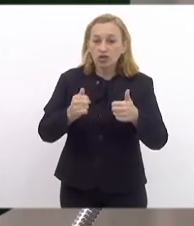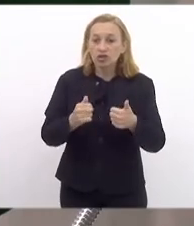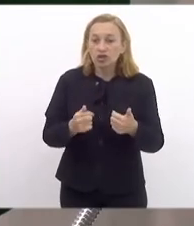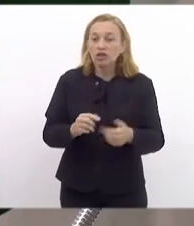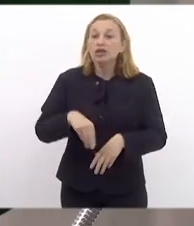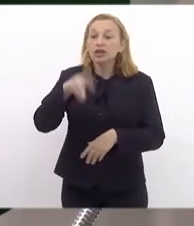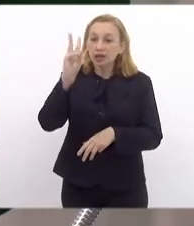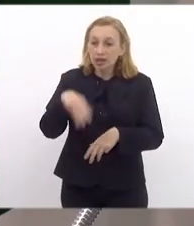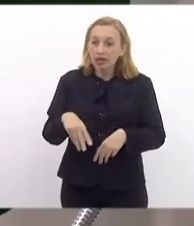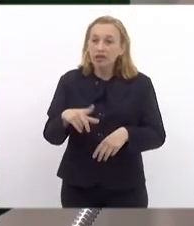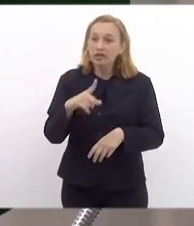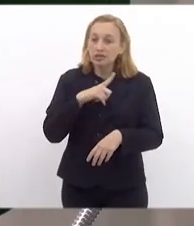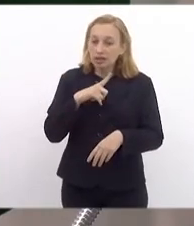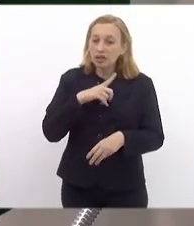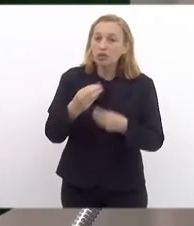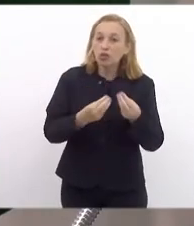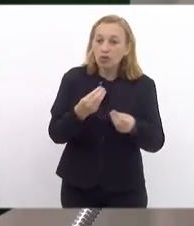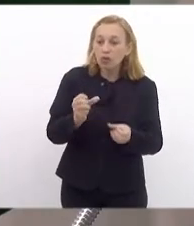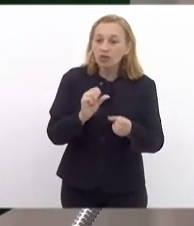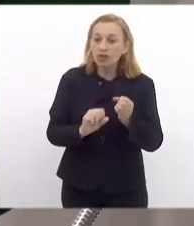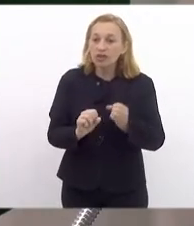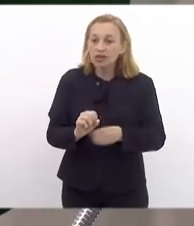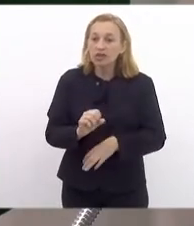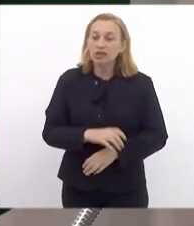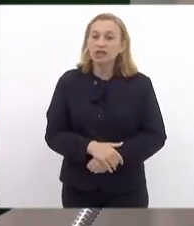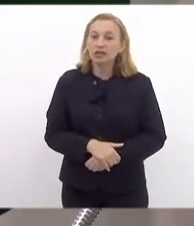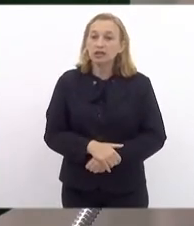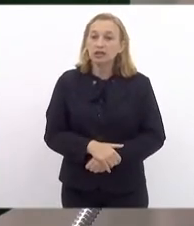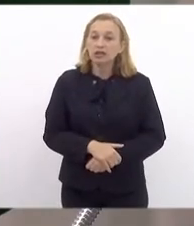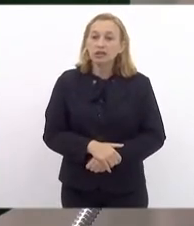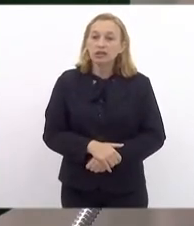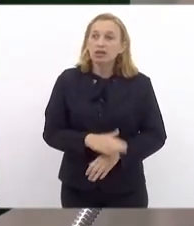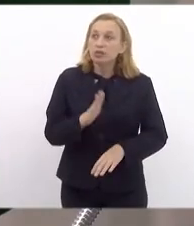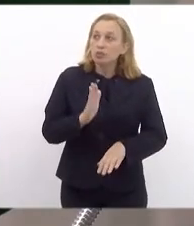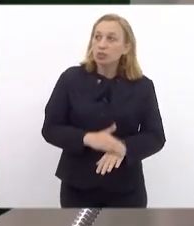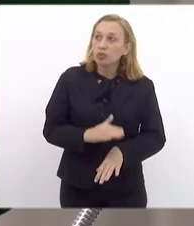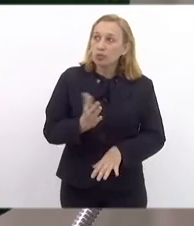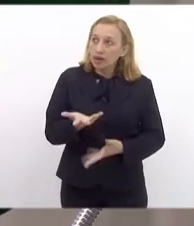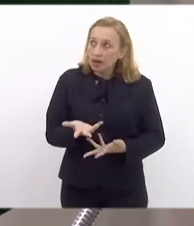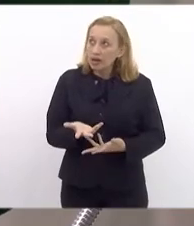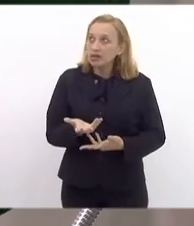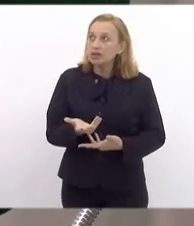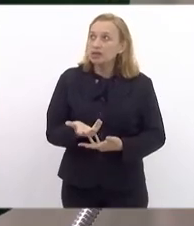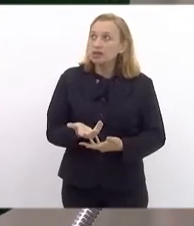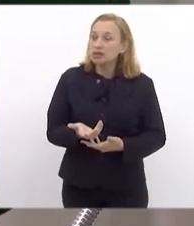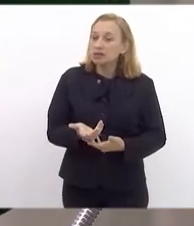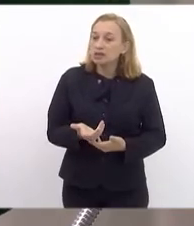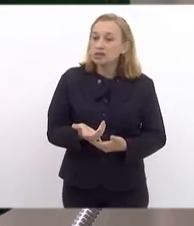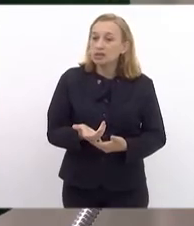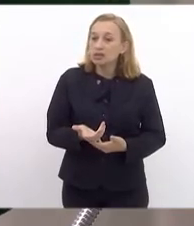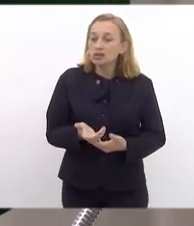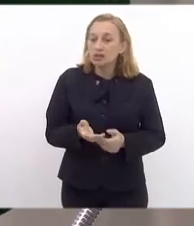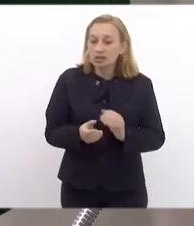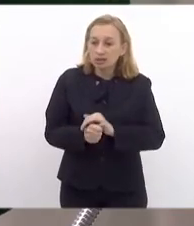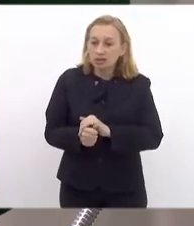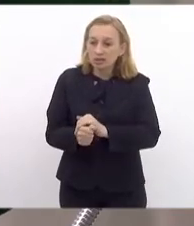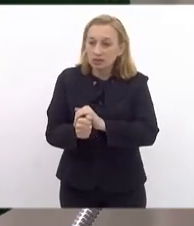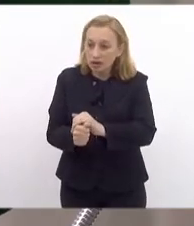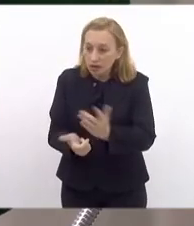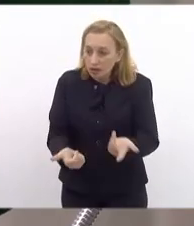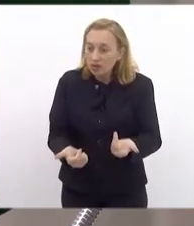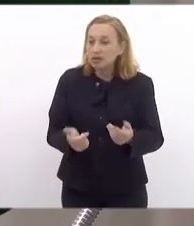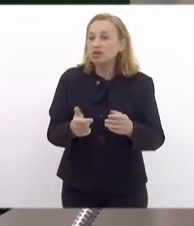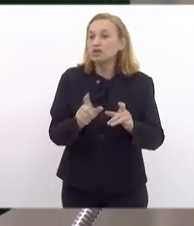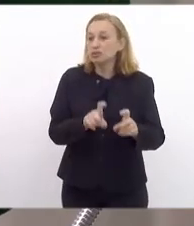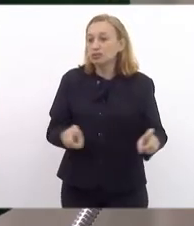sonho de fazer seria única e exclusivamente por mais em preciso que esteja por mais lento que seja seus